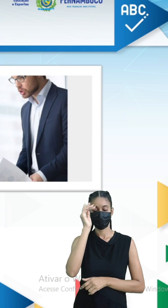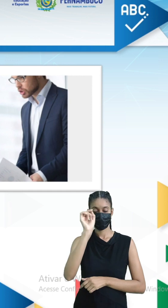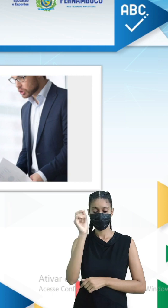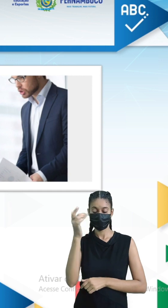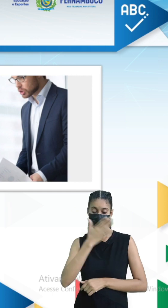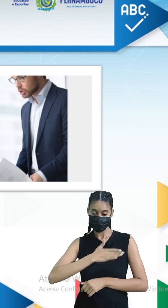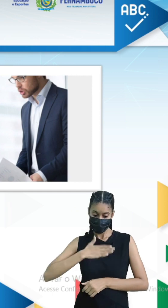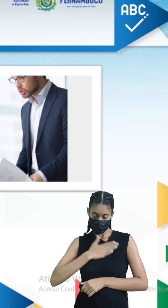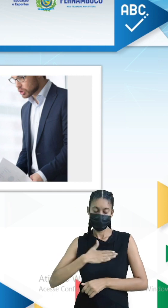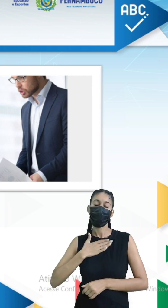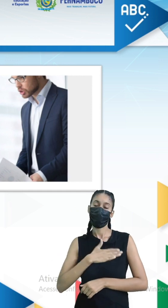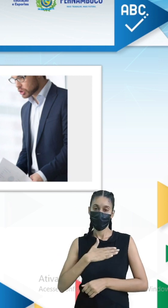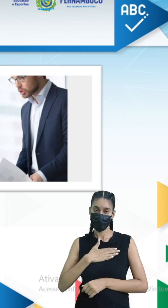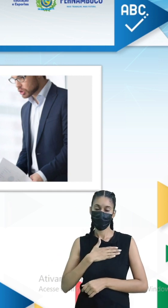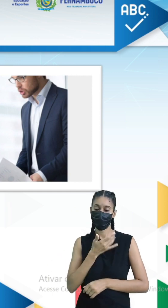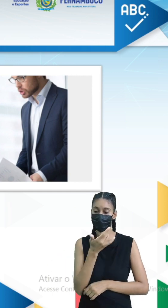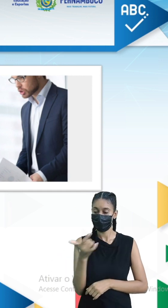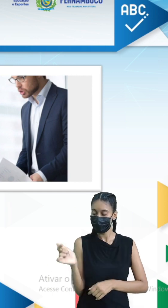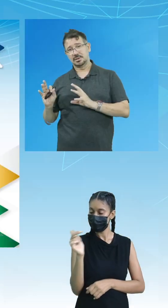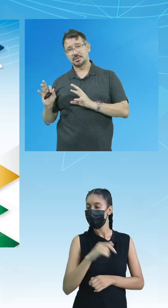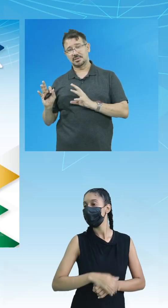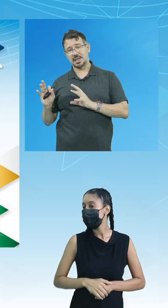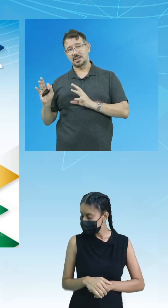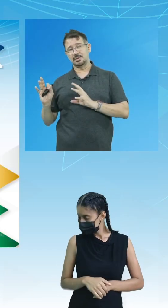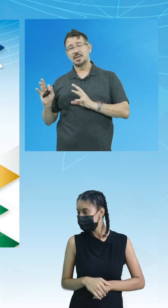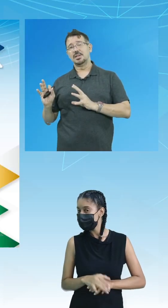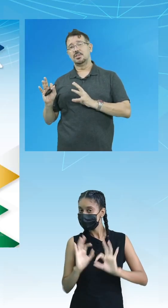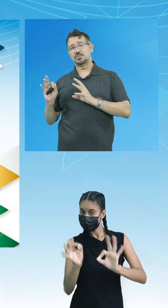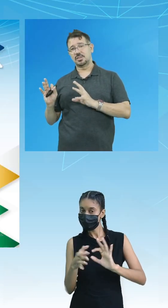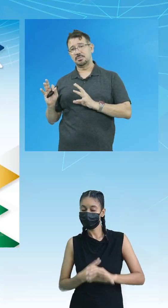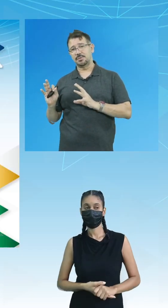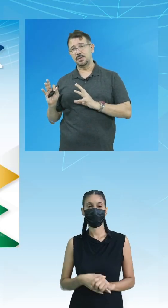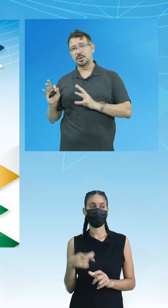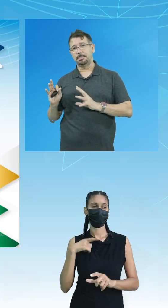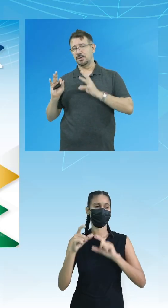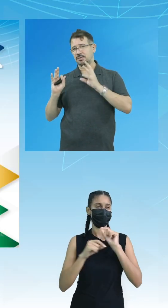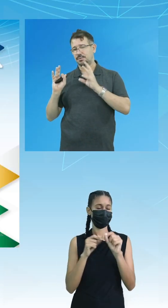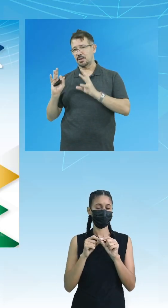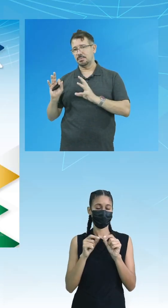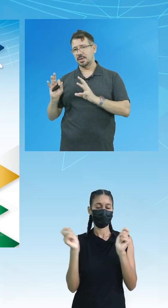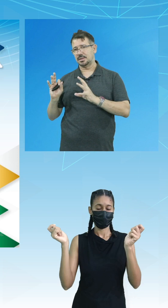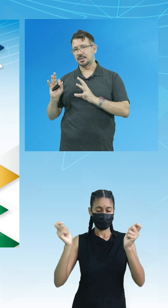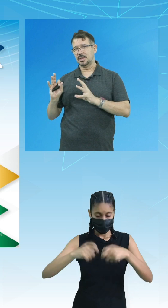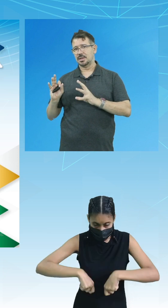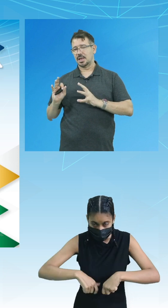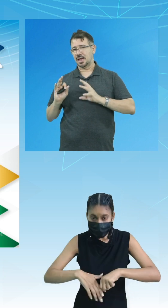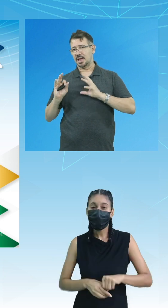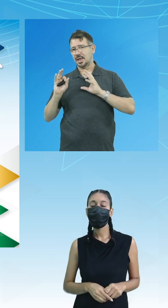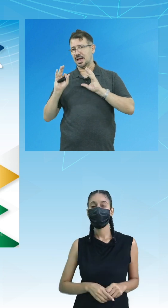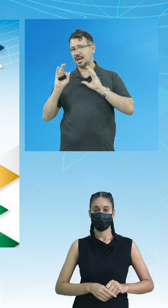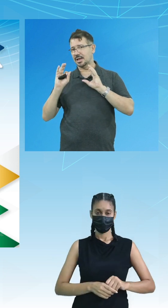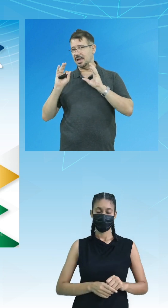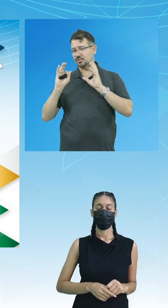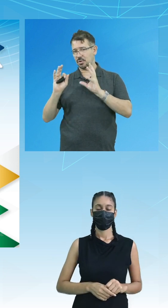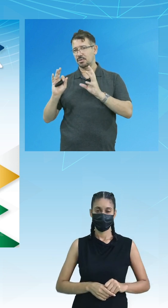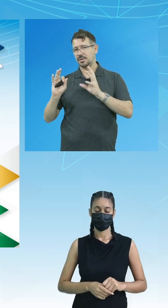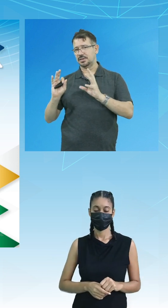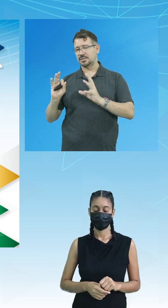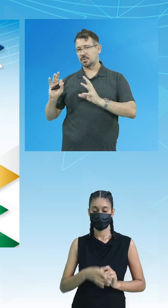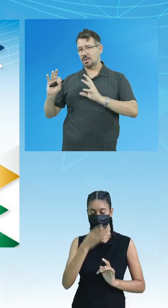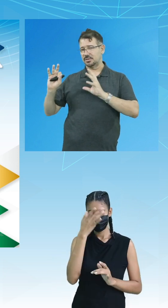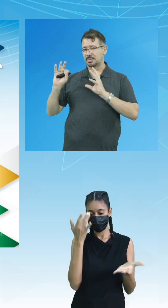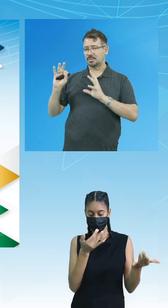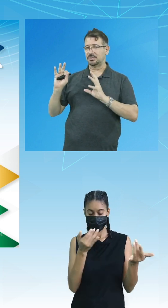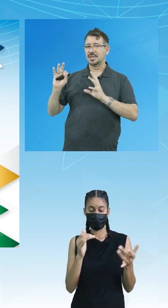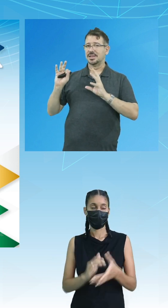estão gostando. No outro momento, certo? Nós temos a figura, possivelmente, a jovem que